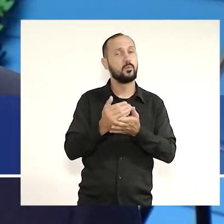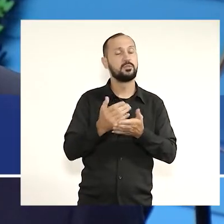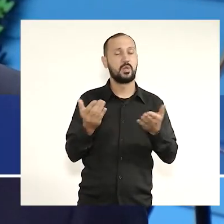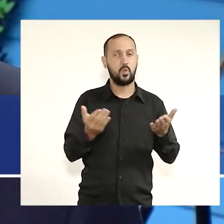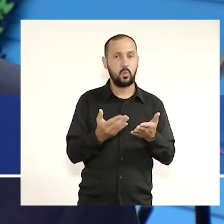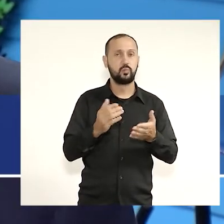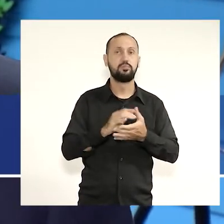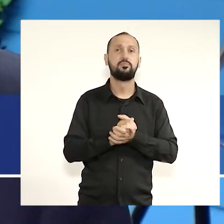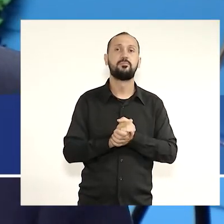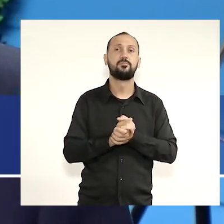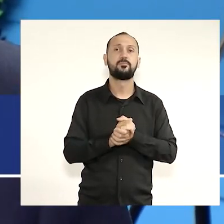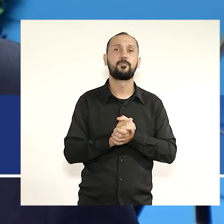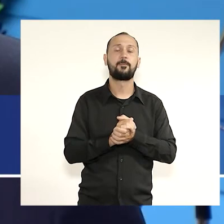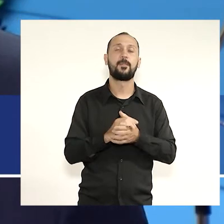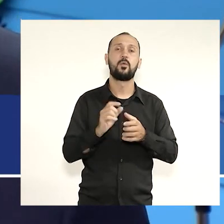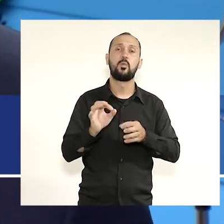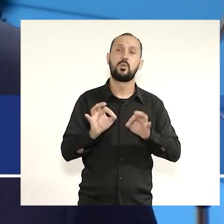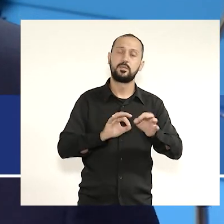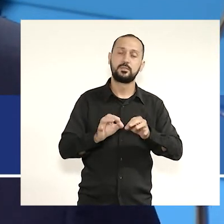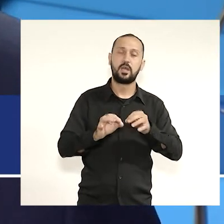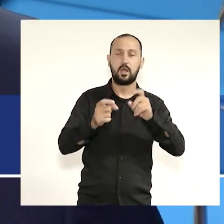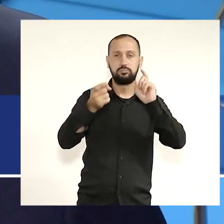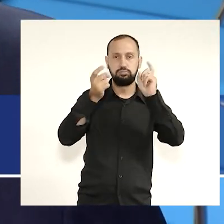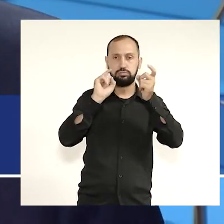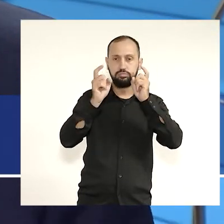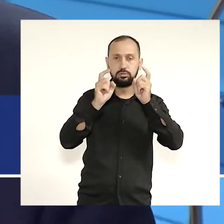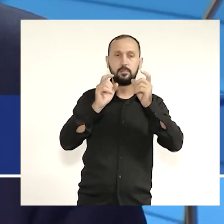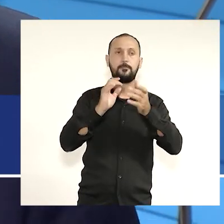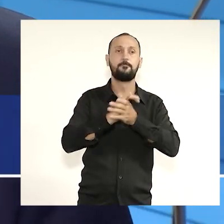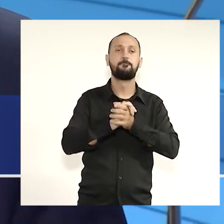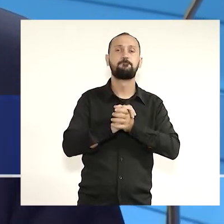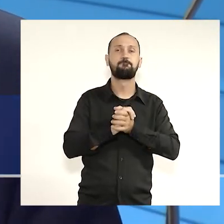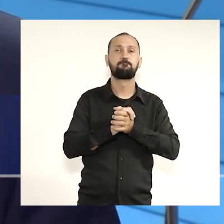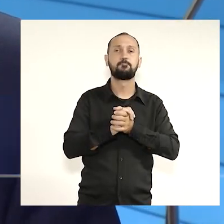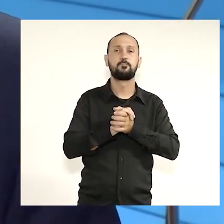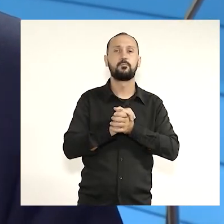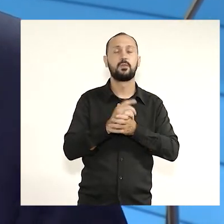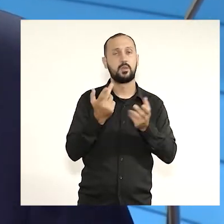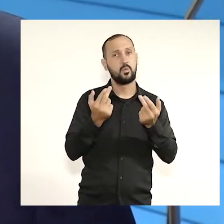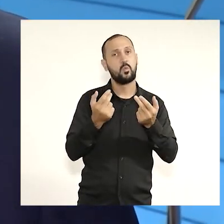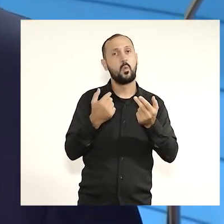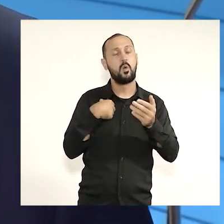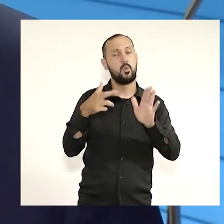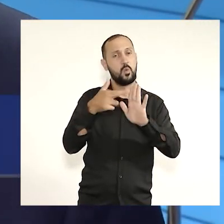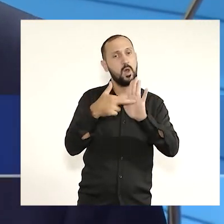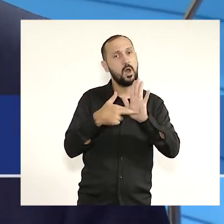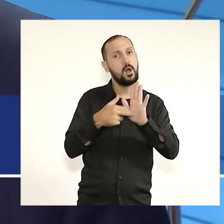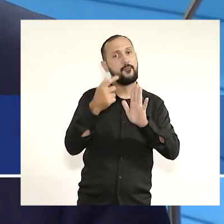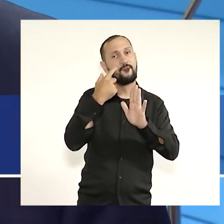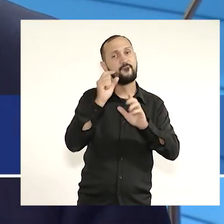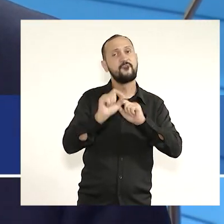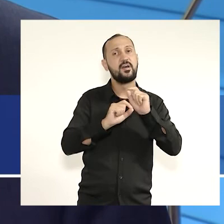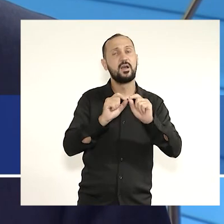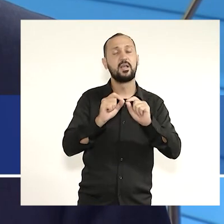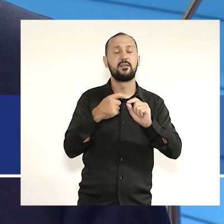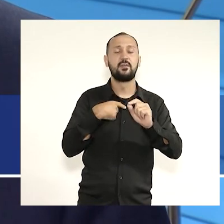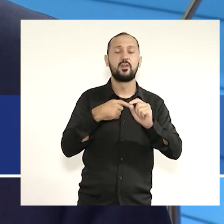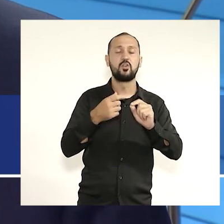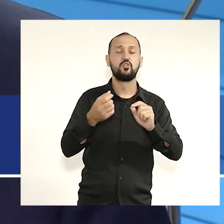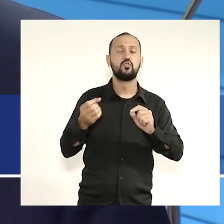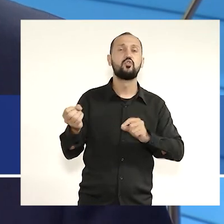a partir de hoje, fazer reuniões e, conforme diz o regimento, a gente vai